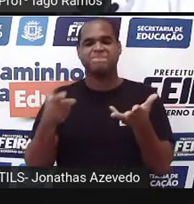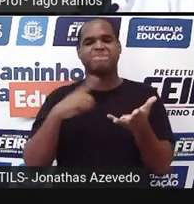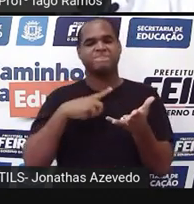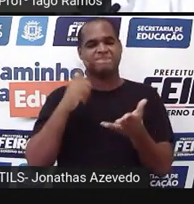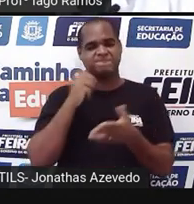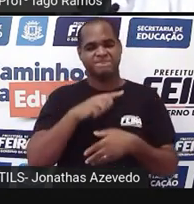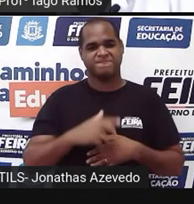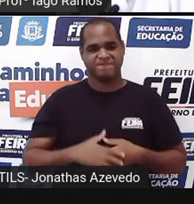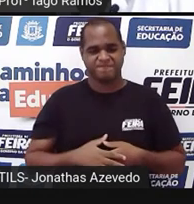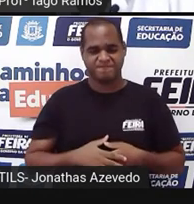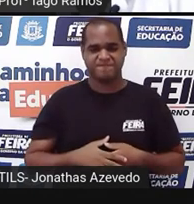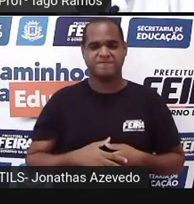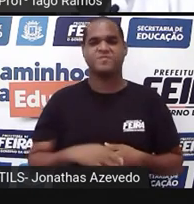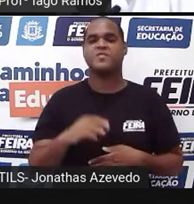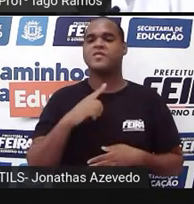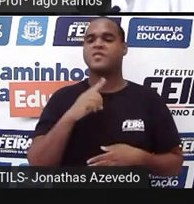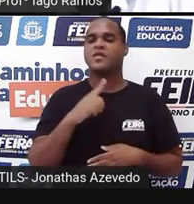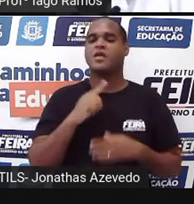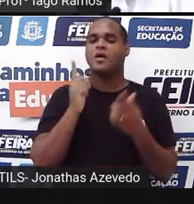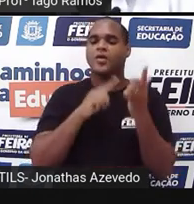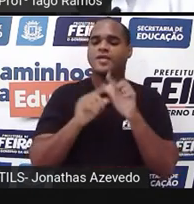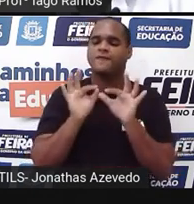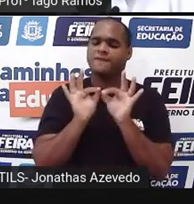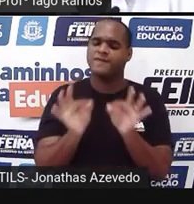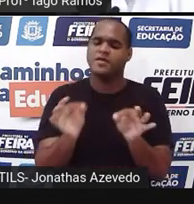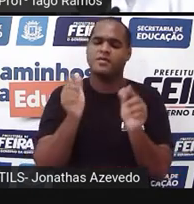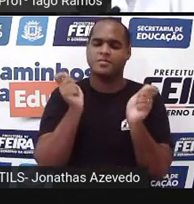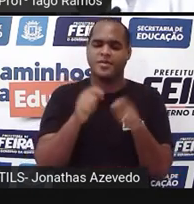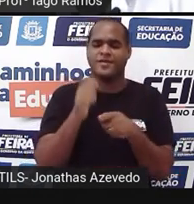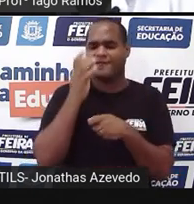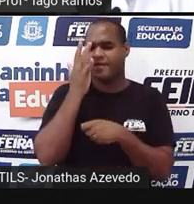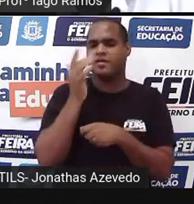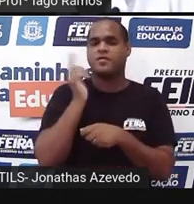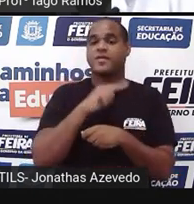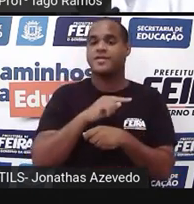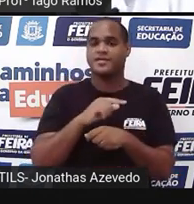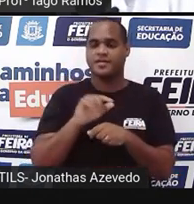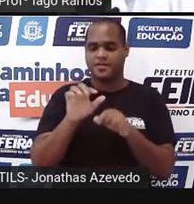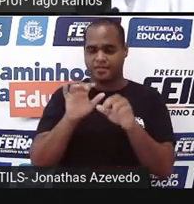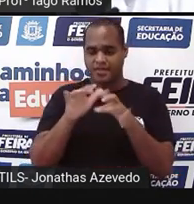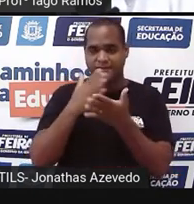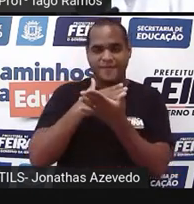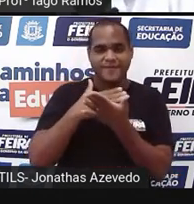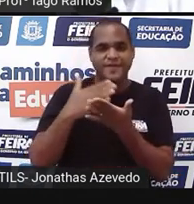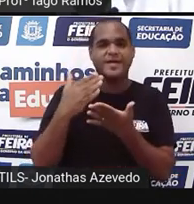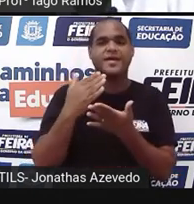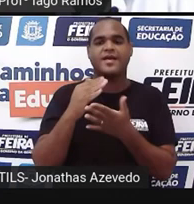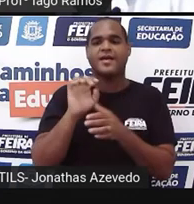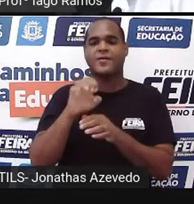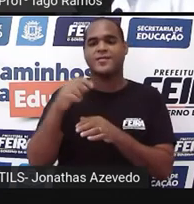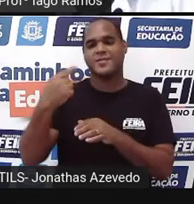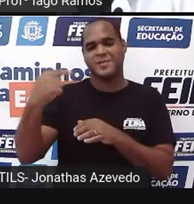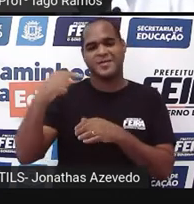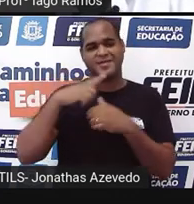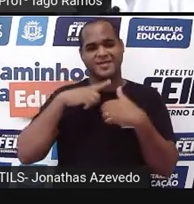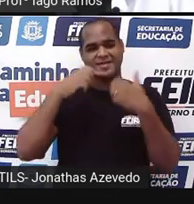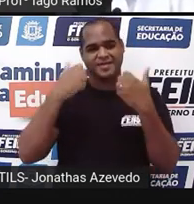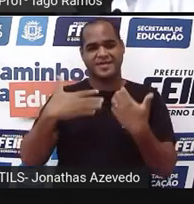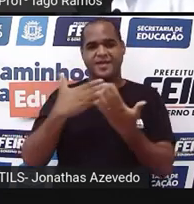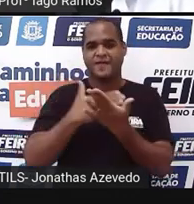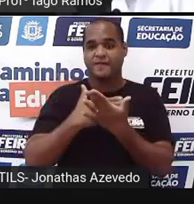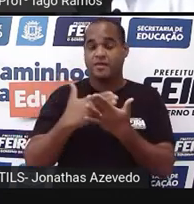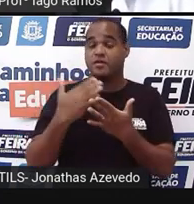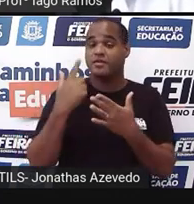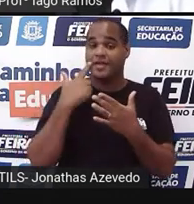a gente faz isso de maneira muito fácil basta digitar ali na entrada a equação e aparece